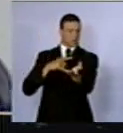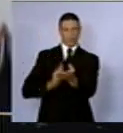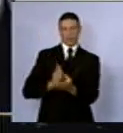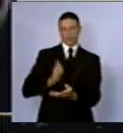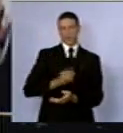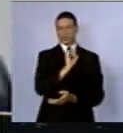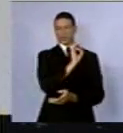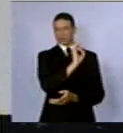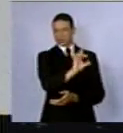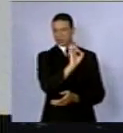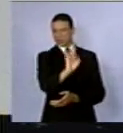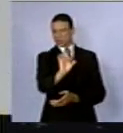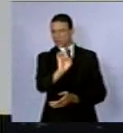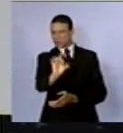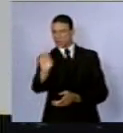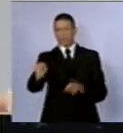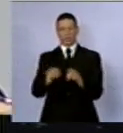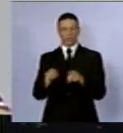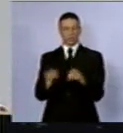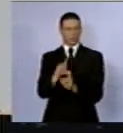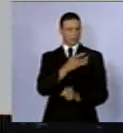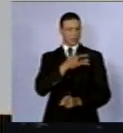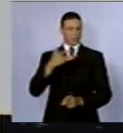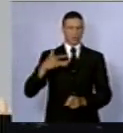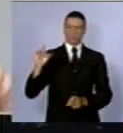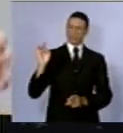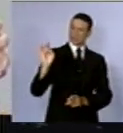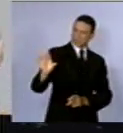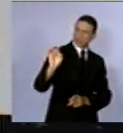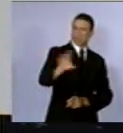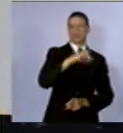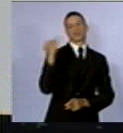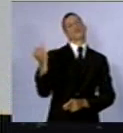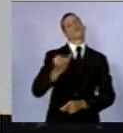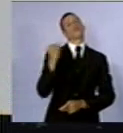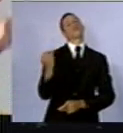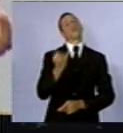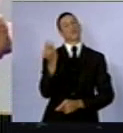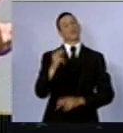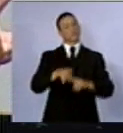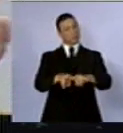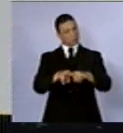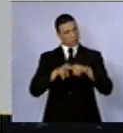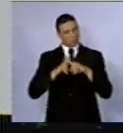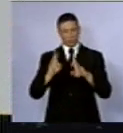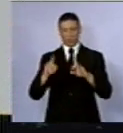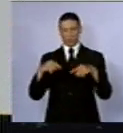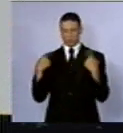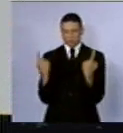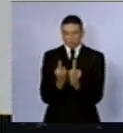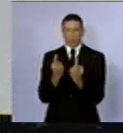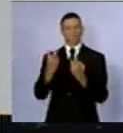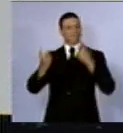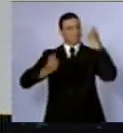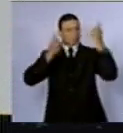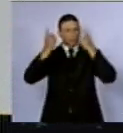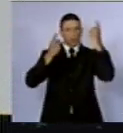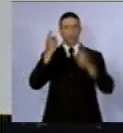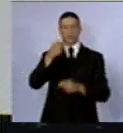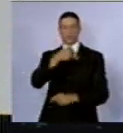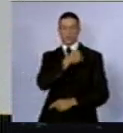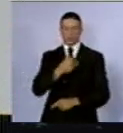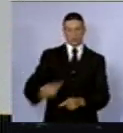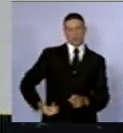vida e à saúde dessas pessoas portanto é essa é uma preocupação do ministério público excelência